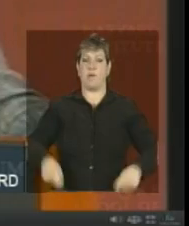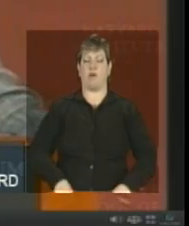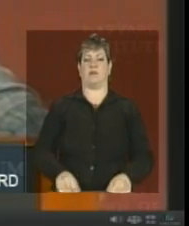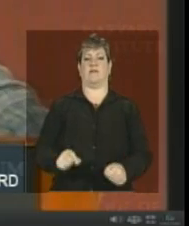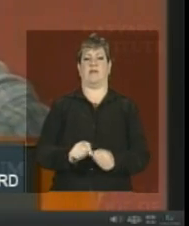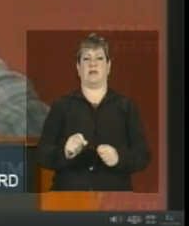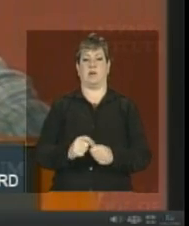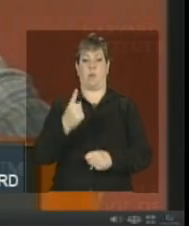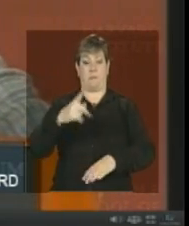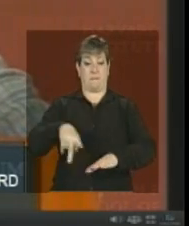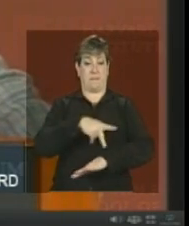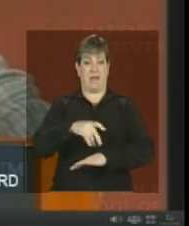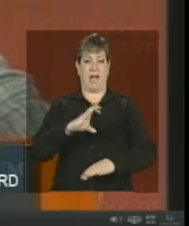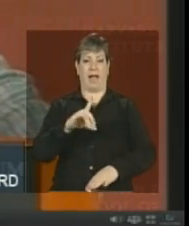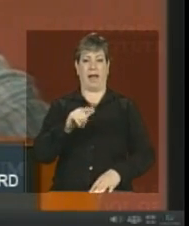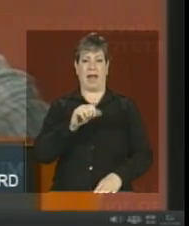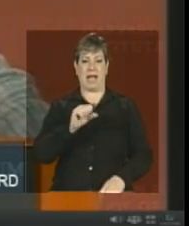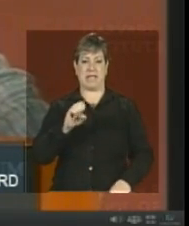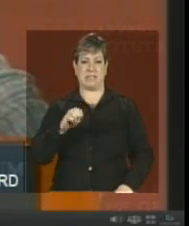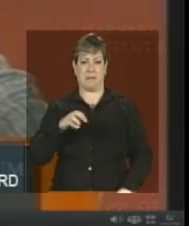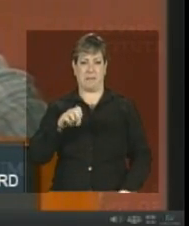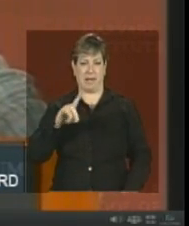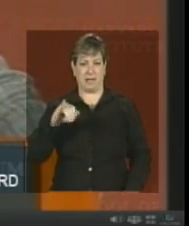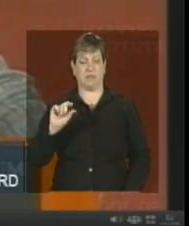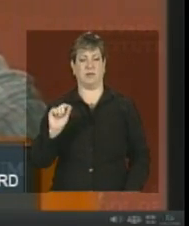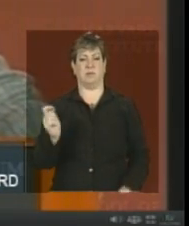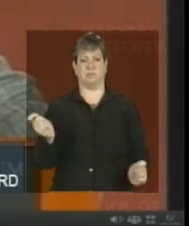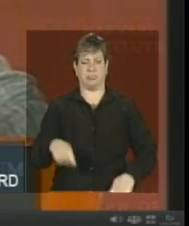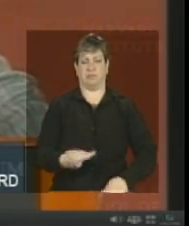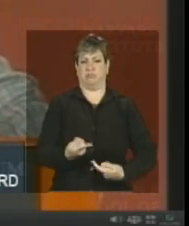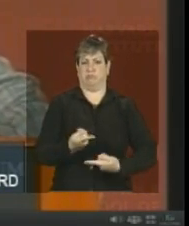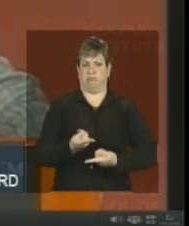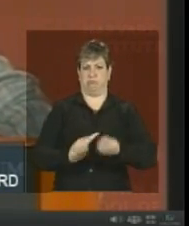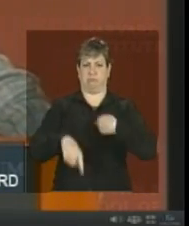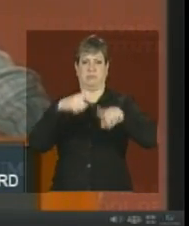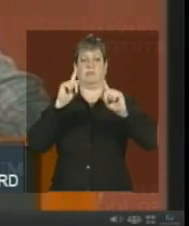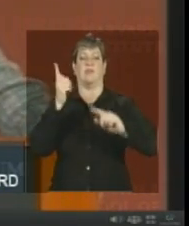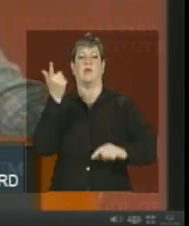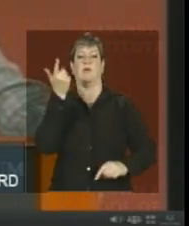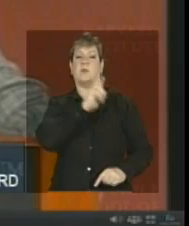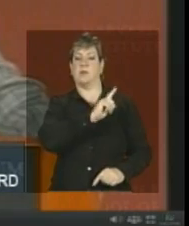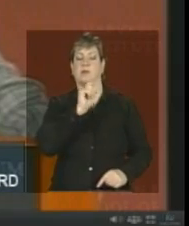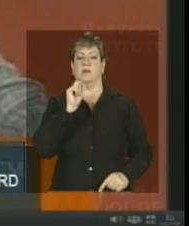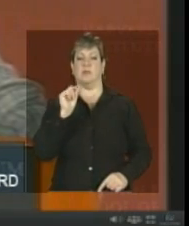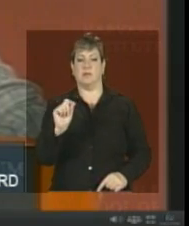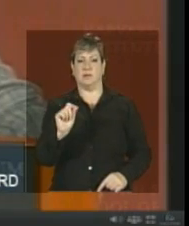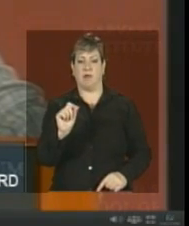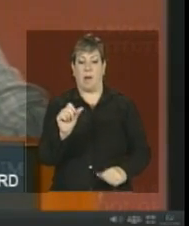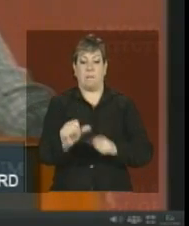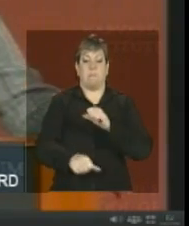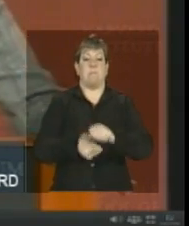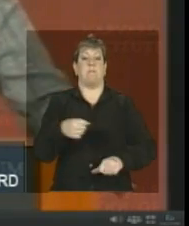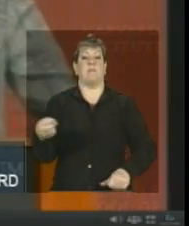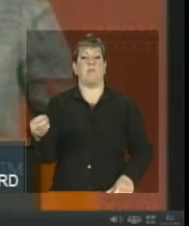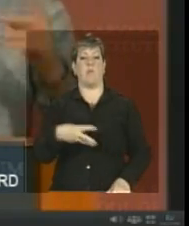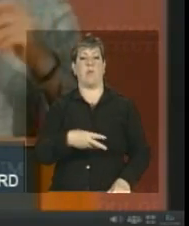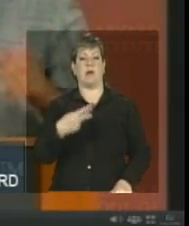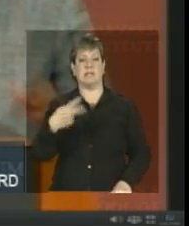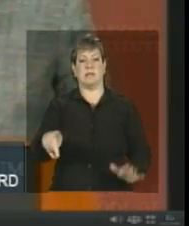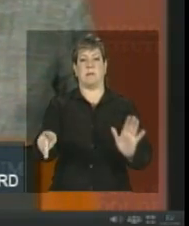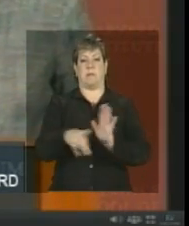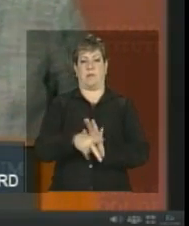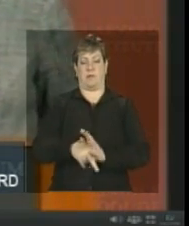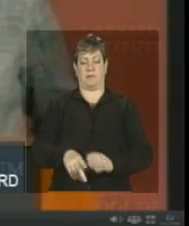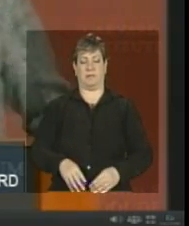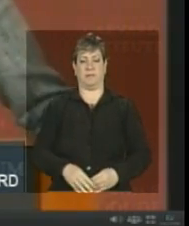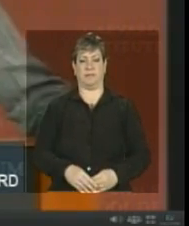classe média como um país que é capaz de se reformar a si mesmo. Eu